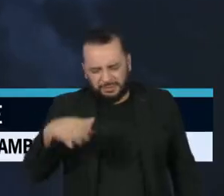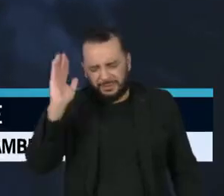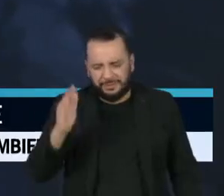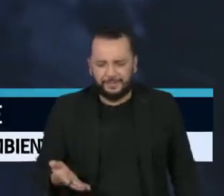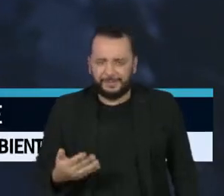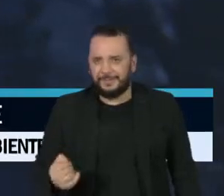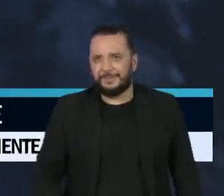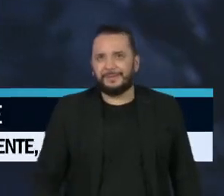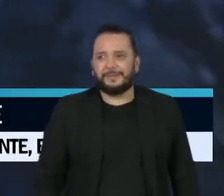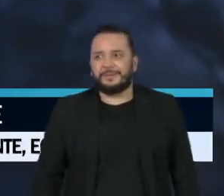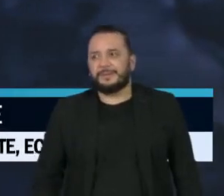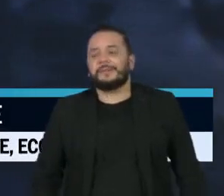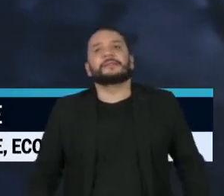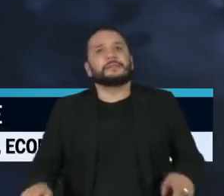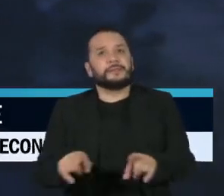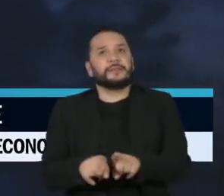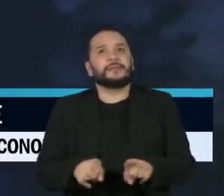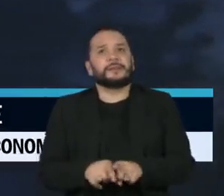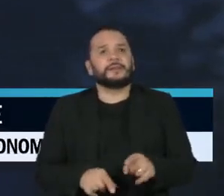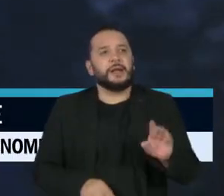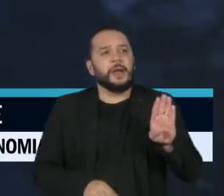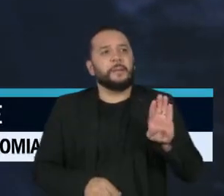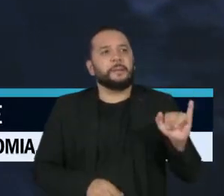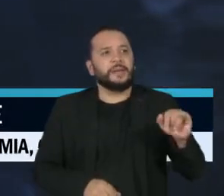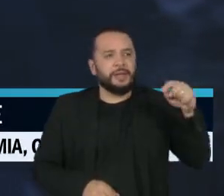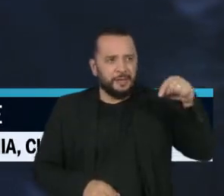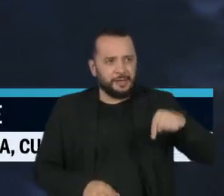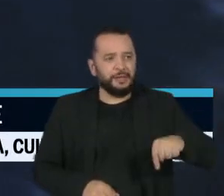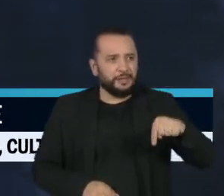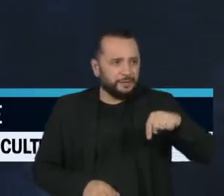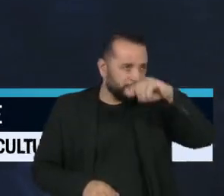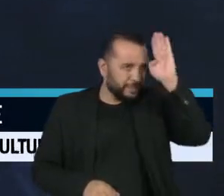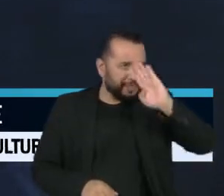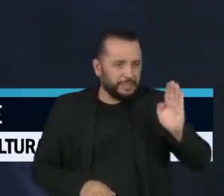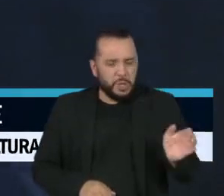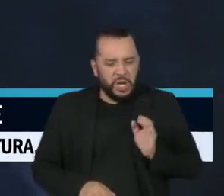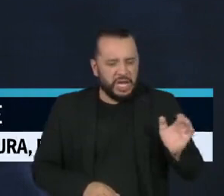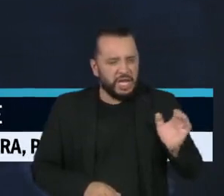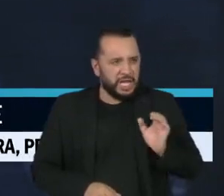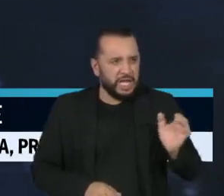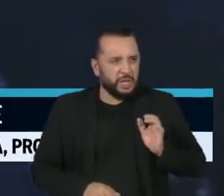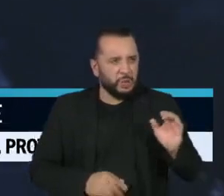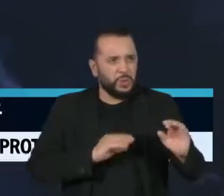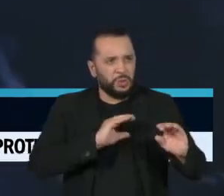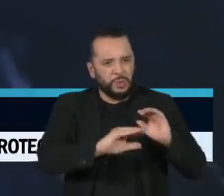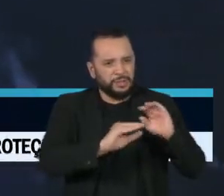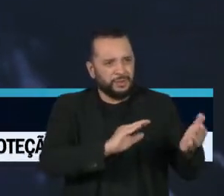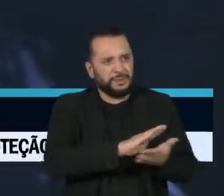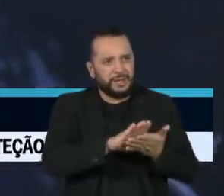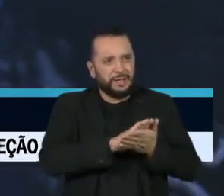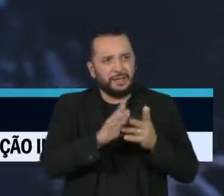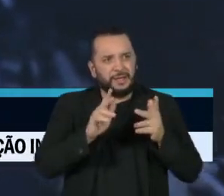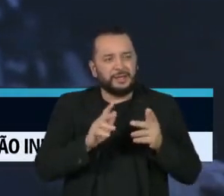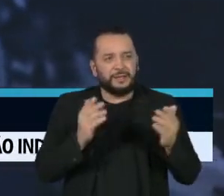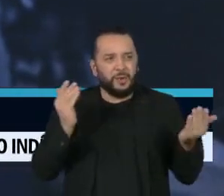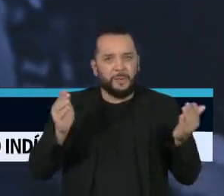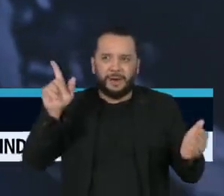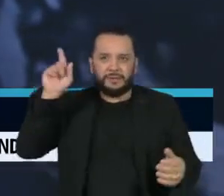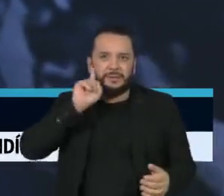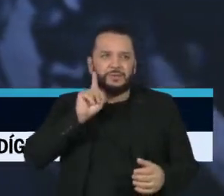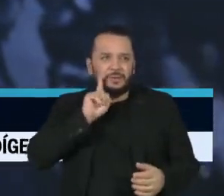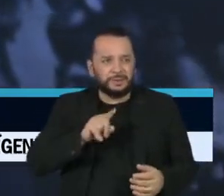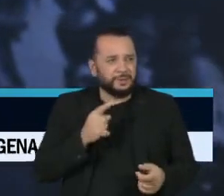e agora tá porque que os bilionários brasileiros não fazem tantas doações como os milionários americanos por exemplo tem a ver